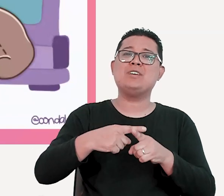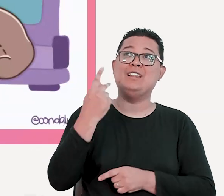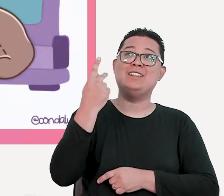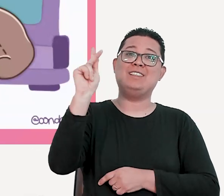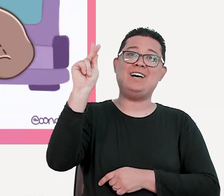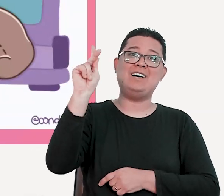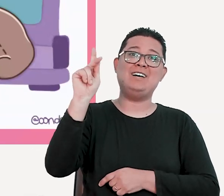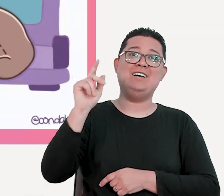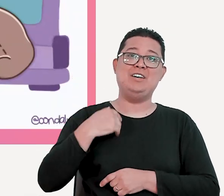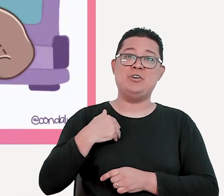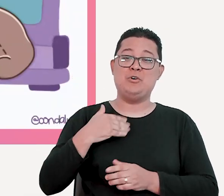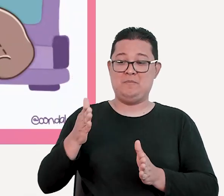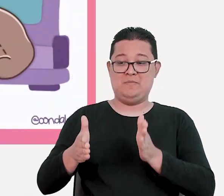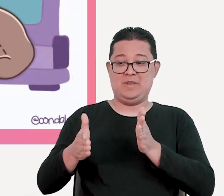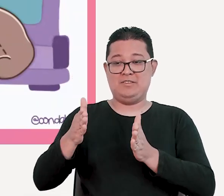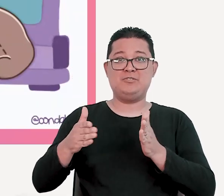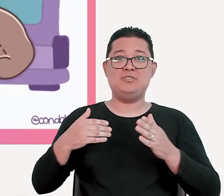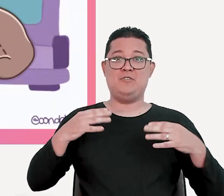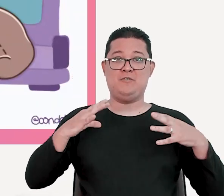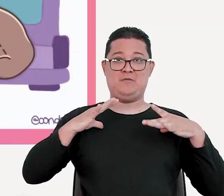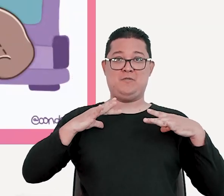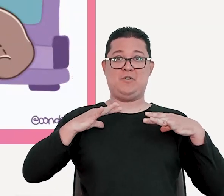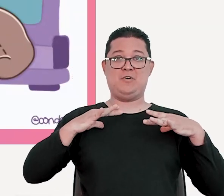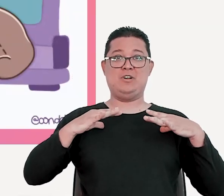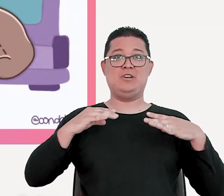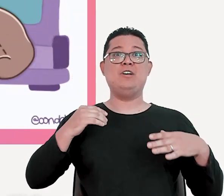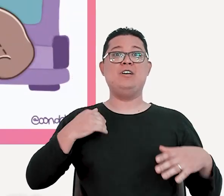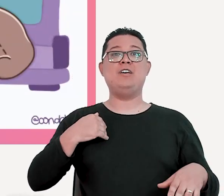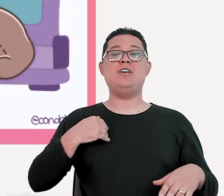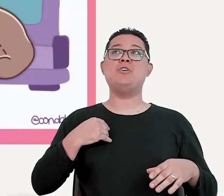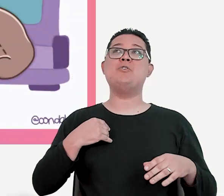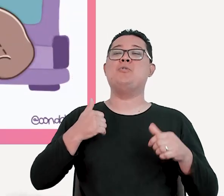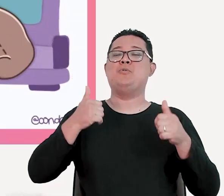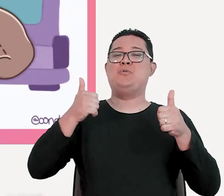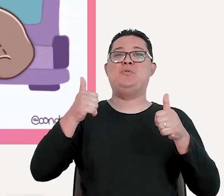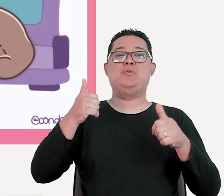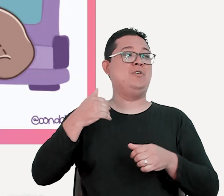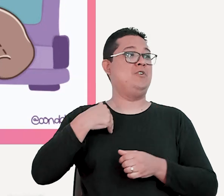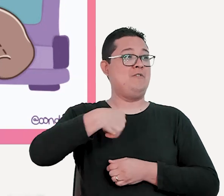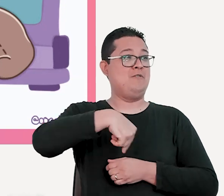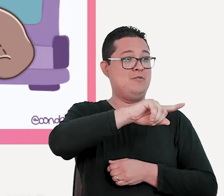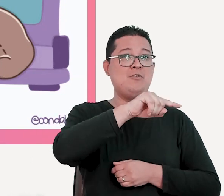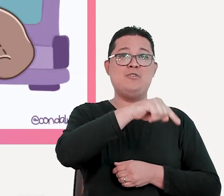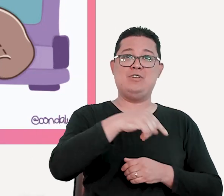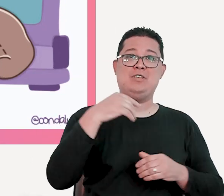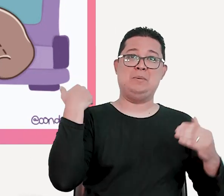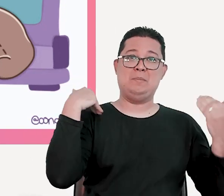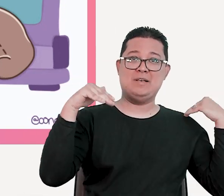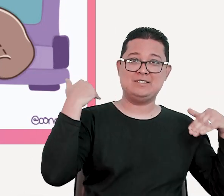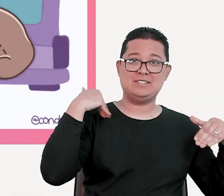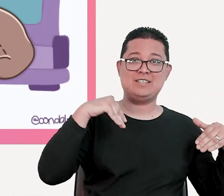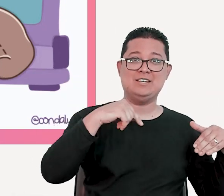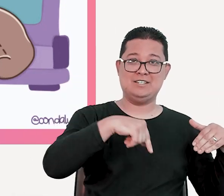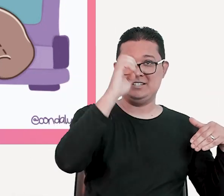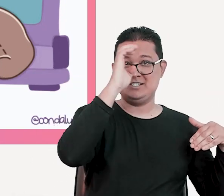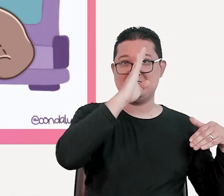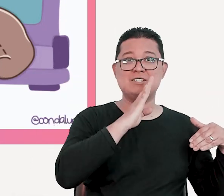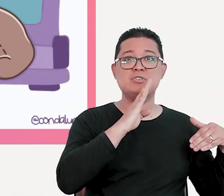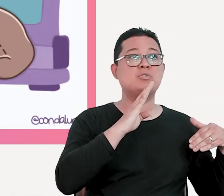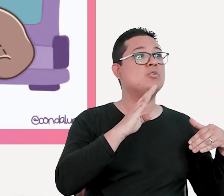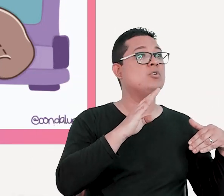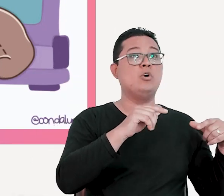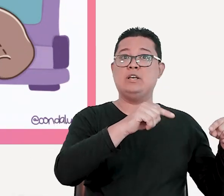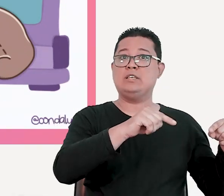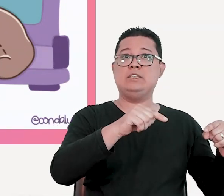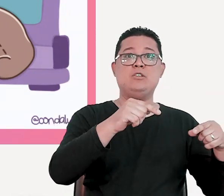mais barato, tudo. A gente alugou uma pousada no Airbnb mais barato. Agora, tem gente que não gosta disso, porque